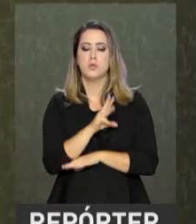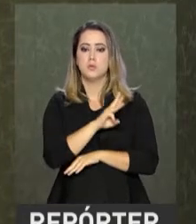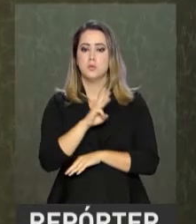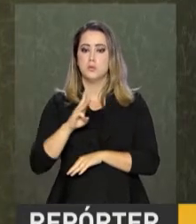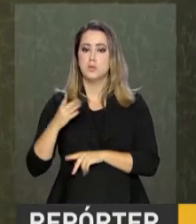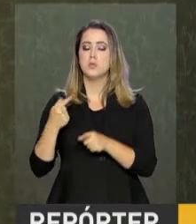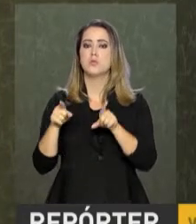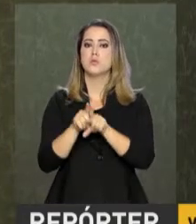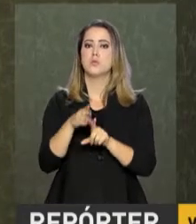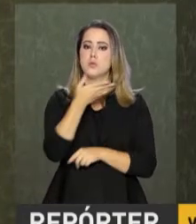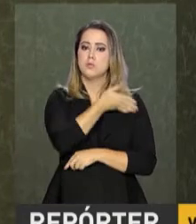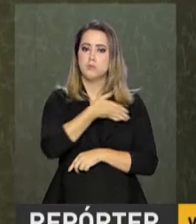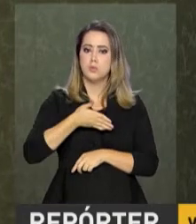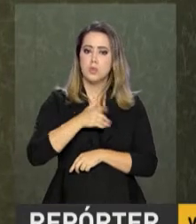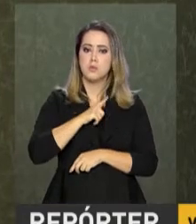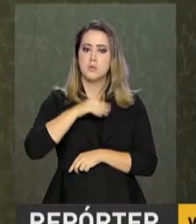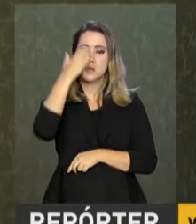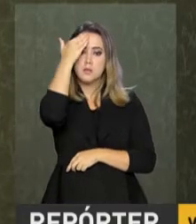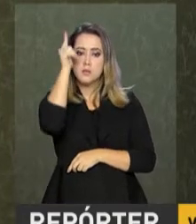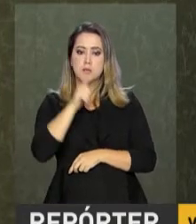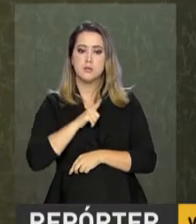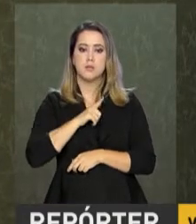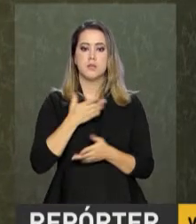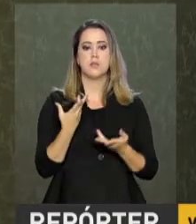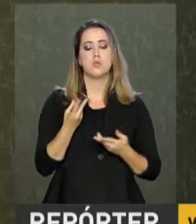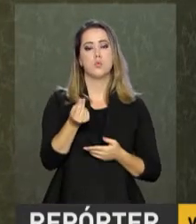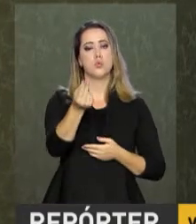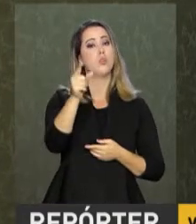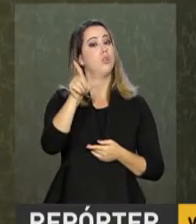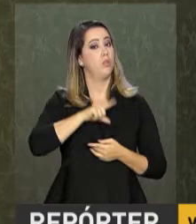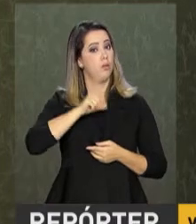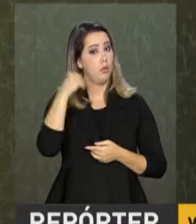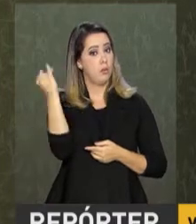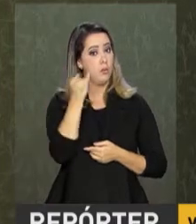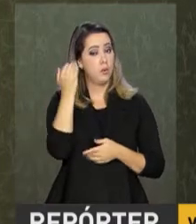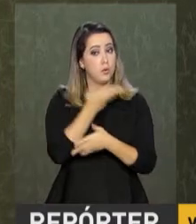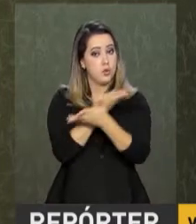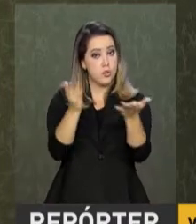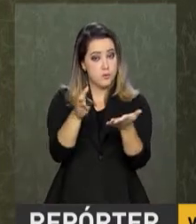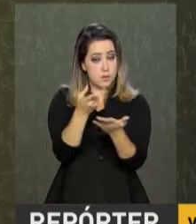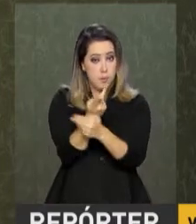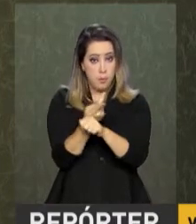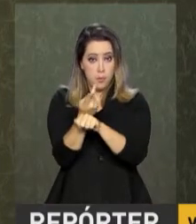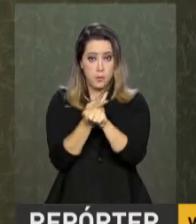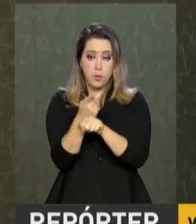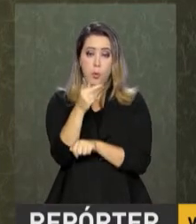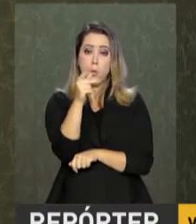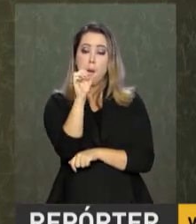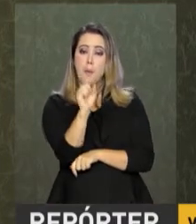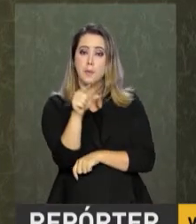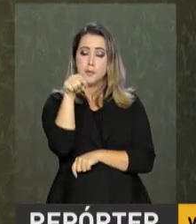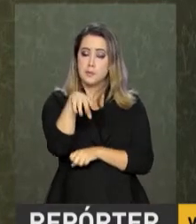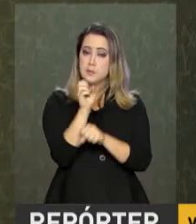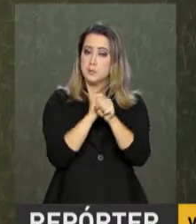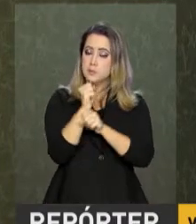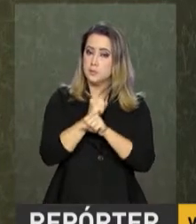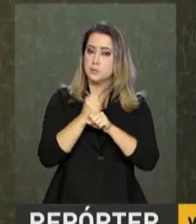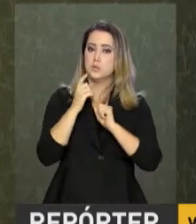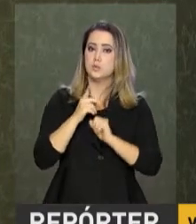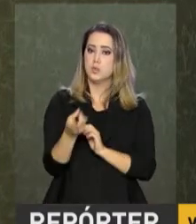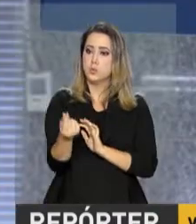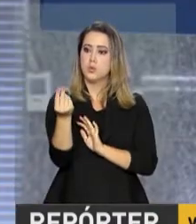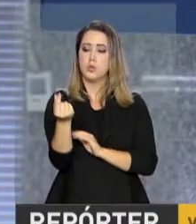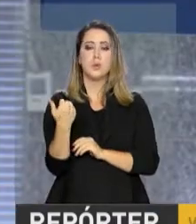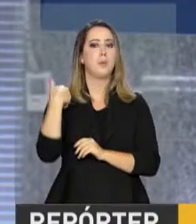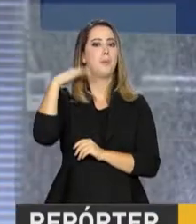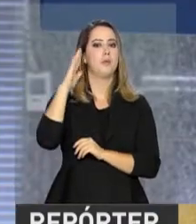estão disponíveis para saber se tem ou não recurso. Acho que é importante que eles façam isso, para que nesse final de ano eles possam contar com uma renda